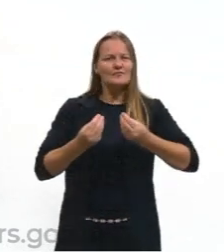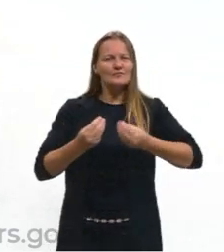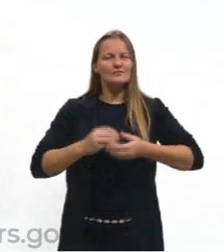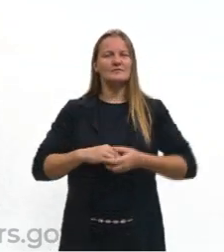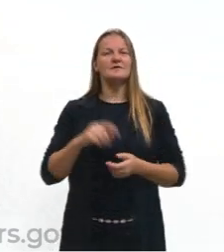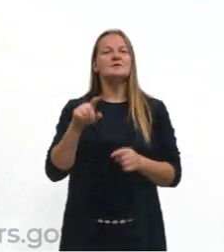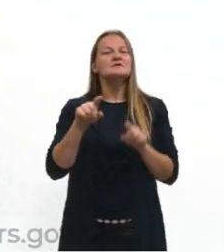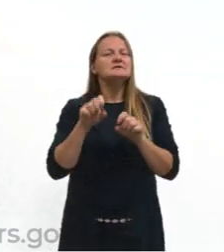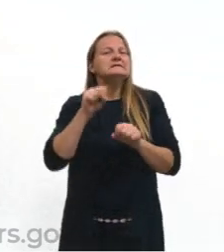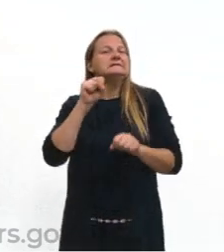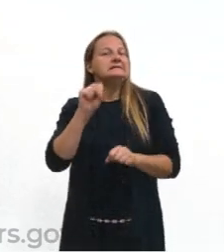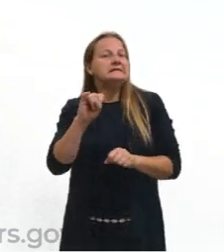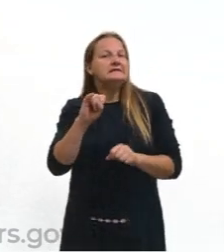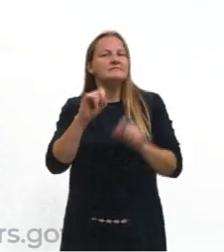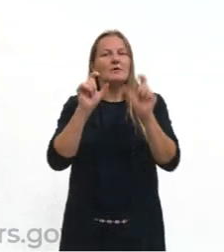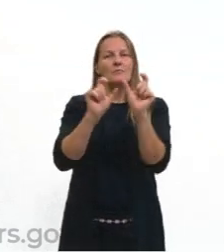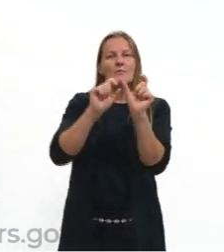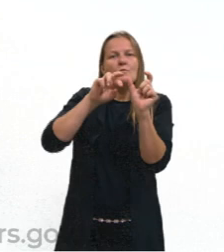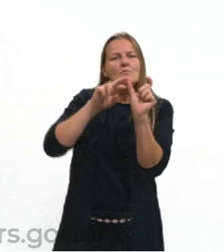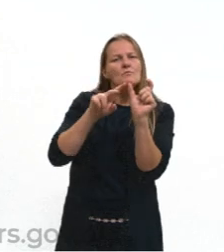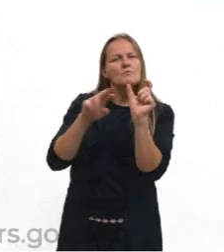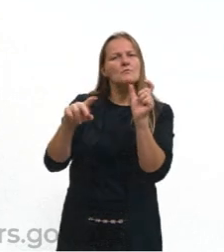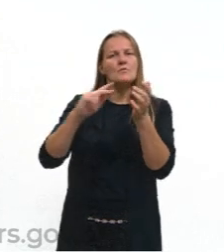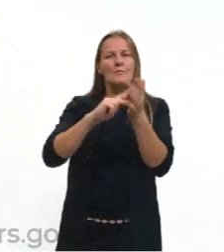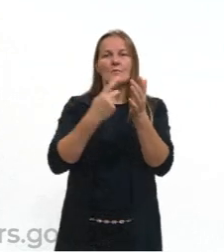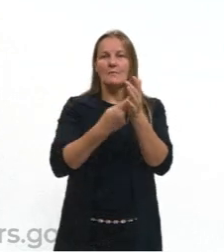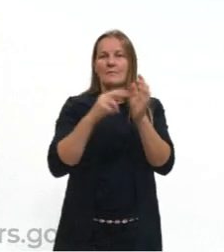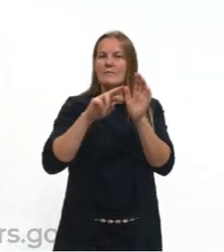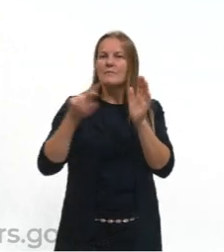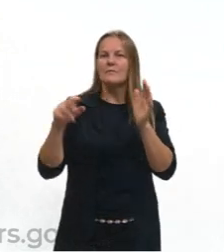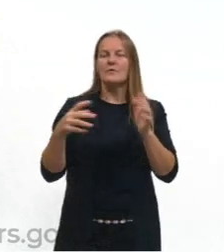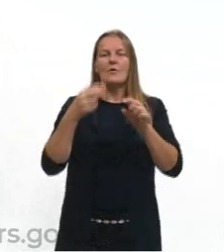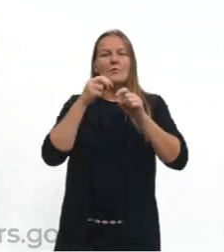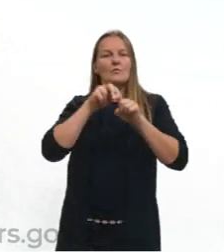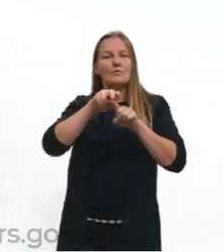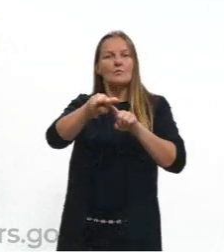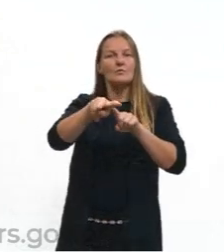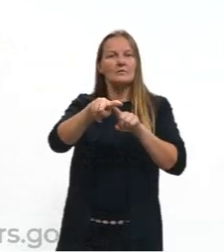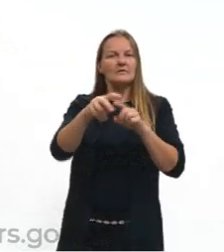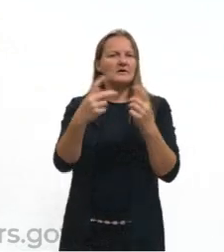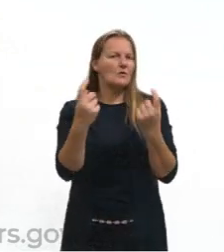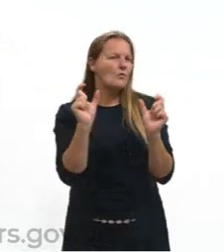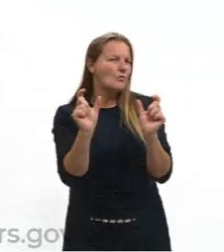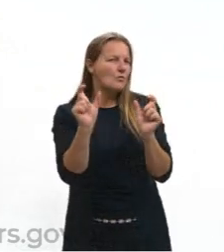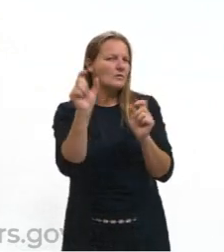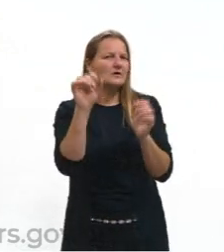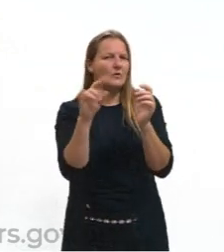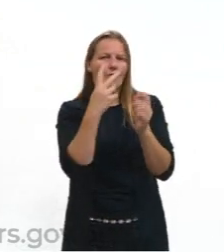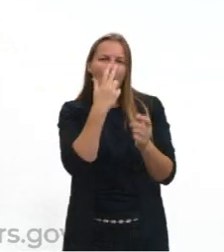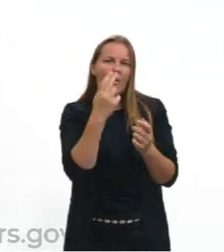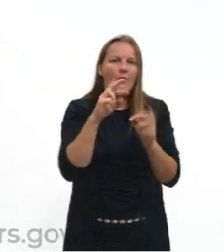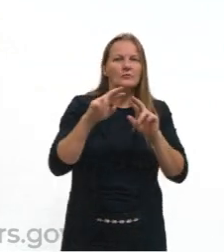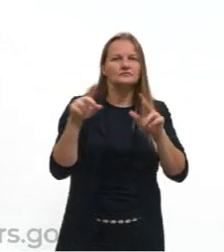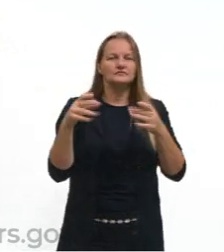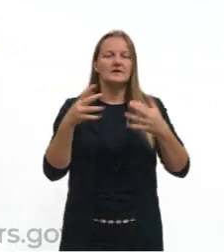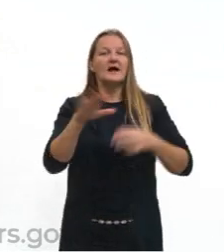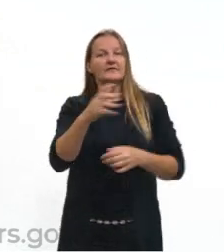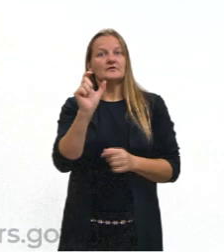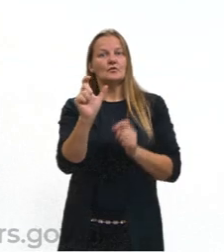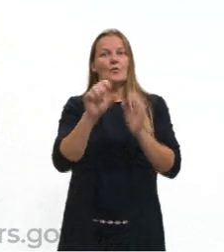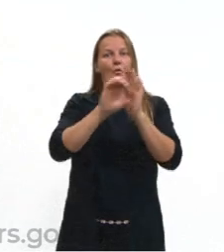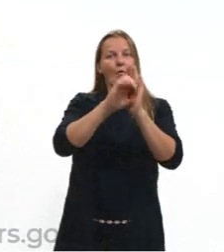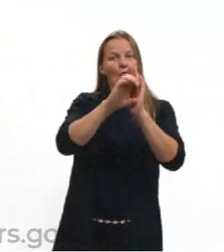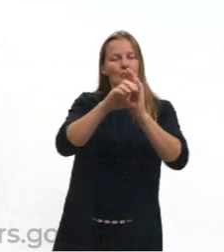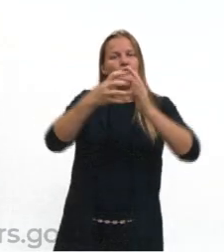esse polissemia ambiguidade eles são conceitos que são idênticos né muitas vezes as pessoas confundem o